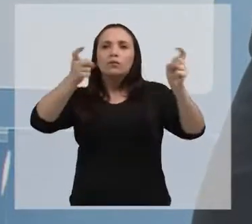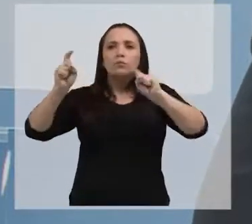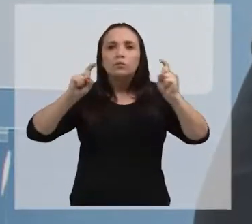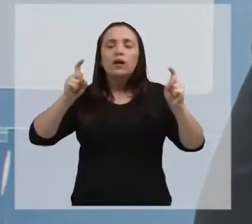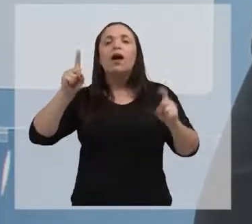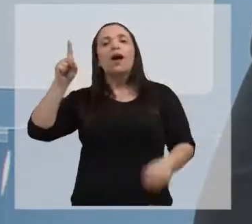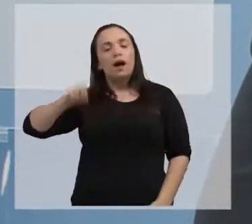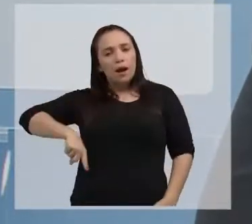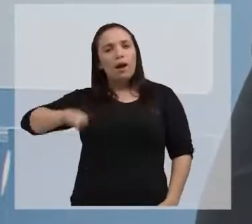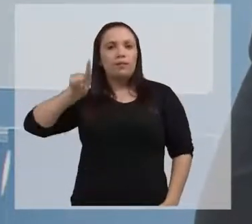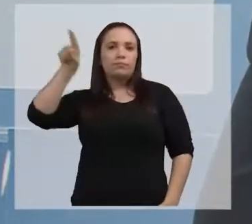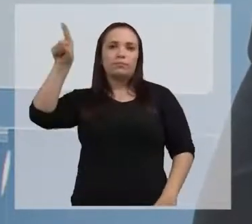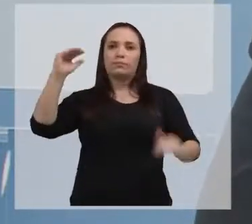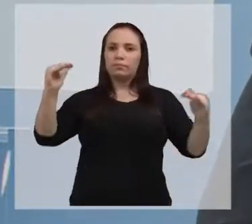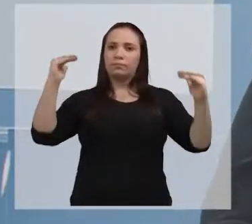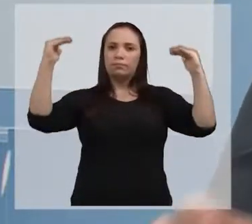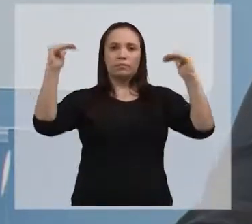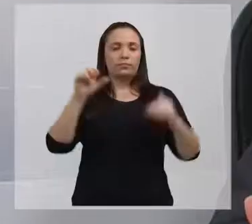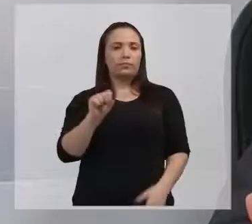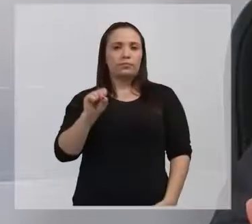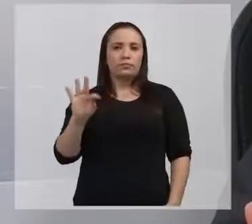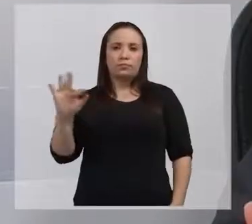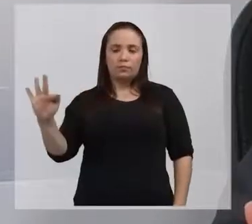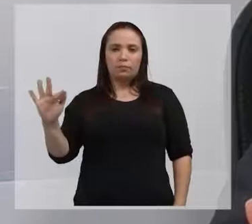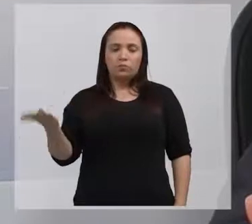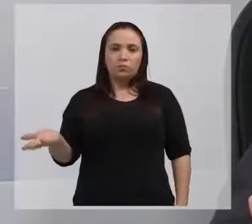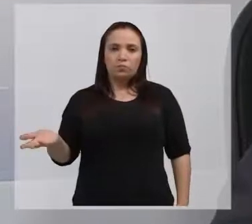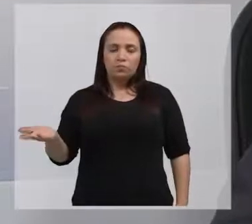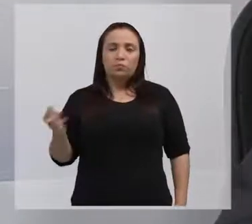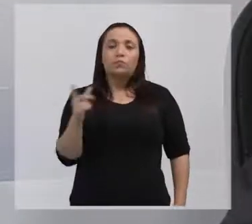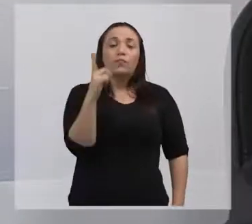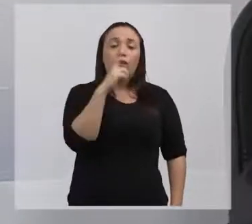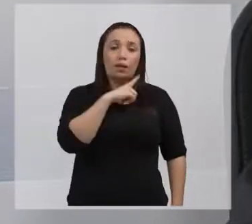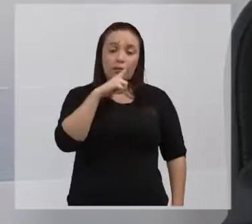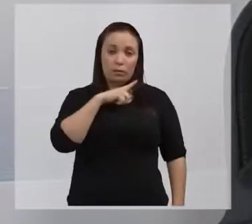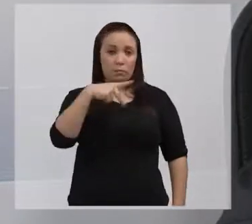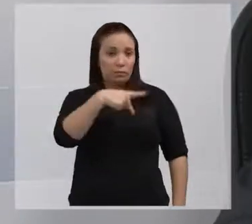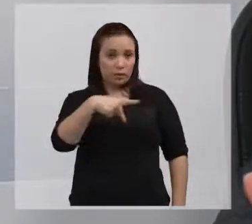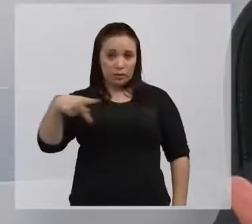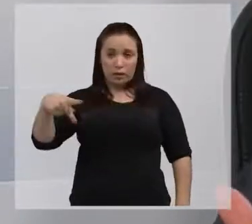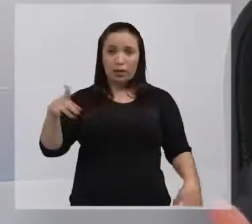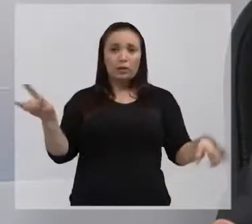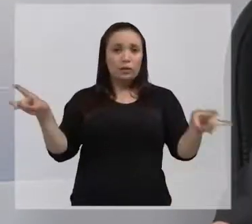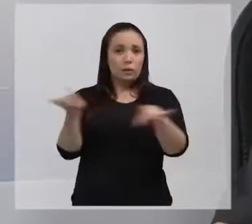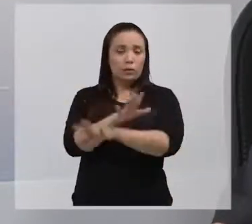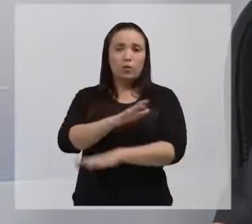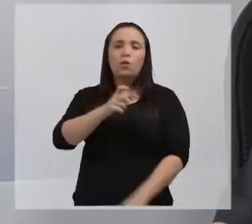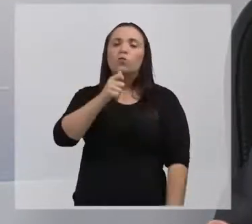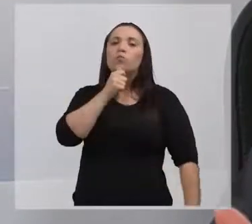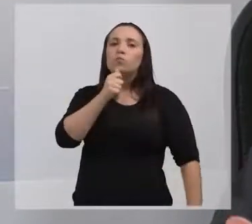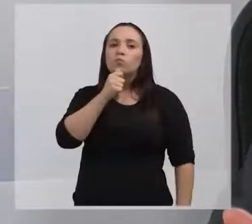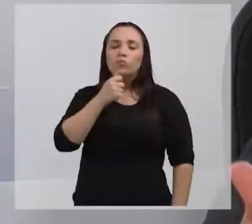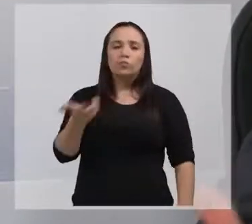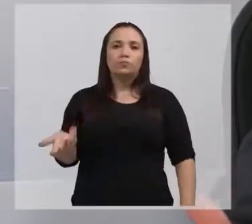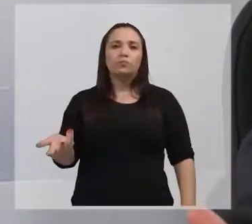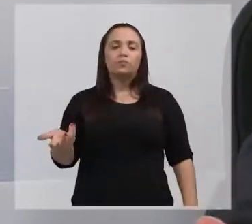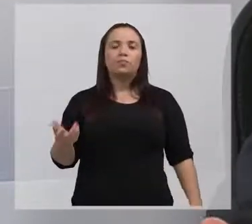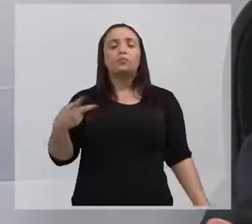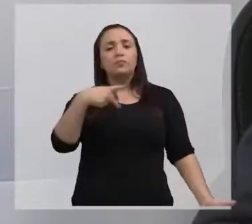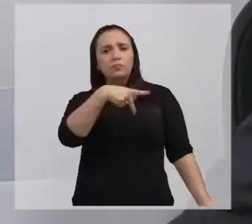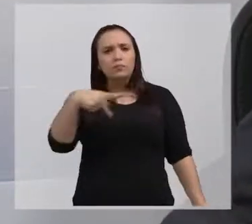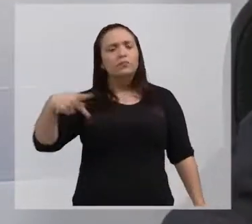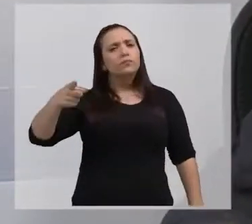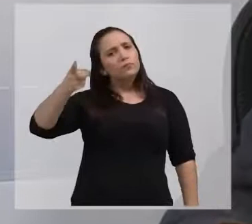o Supremo Tribunal Federal. Mas, Carlos Frederico, nós temos uma presidente que não terminou o mandato. Um presidente que todo